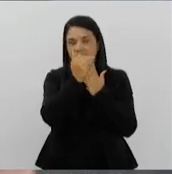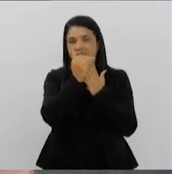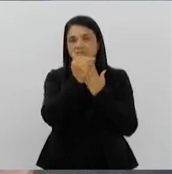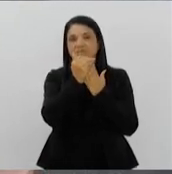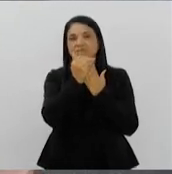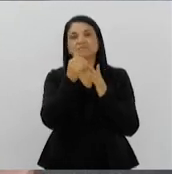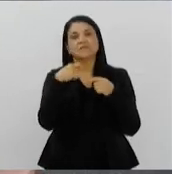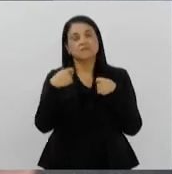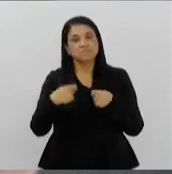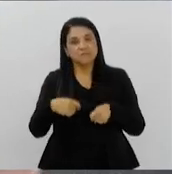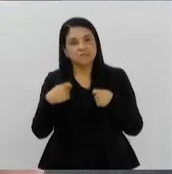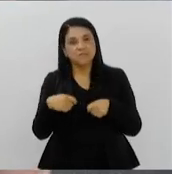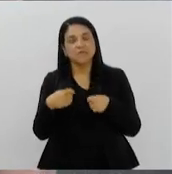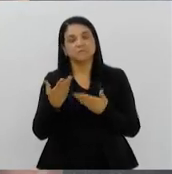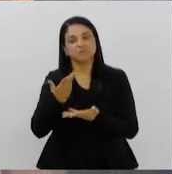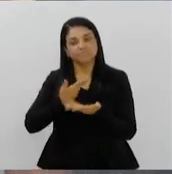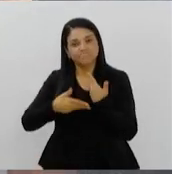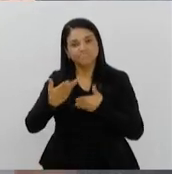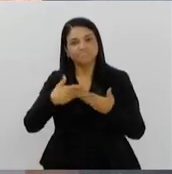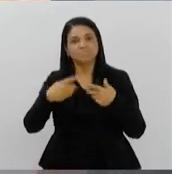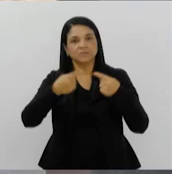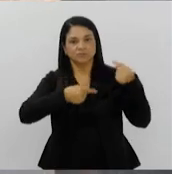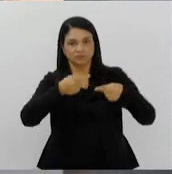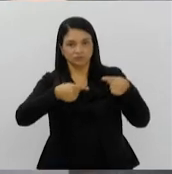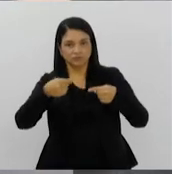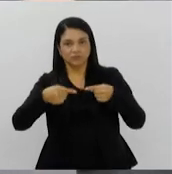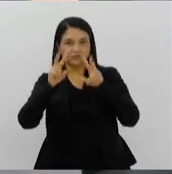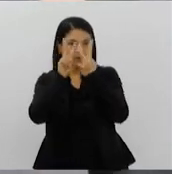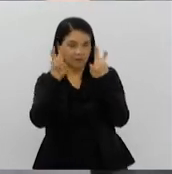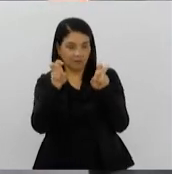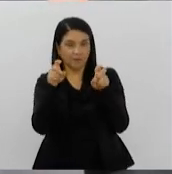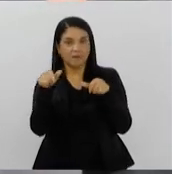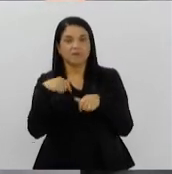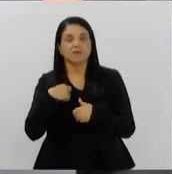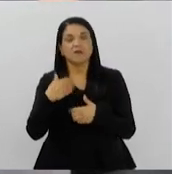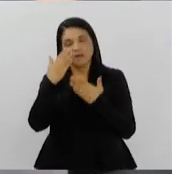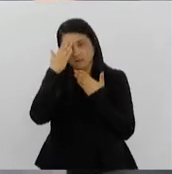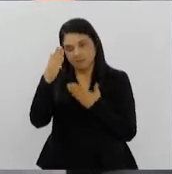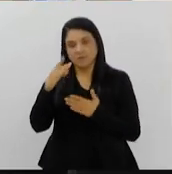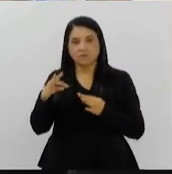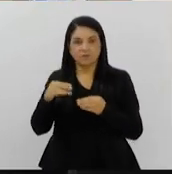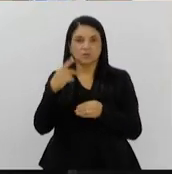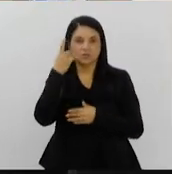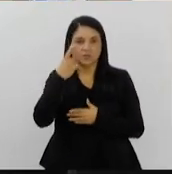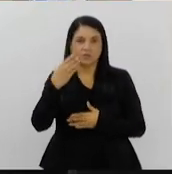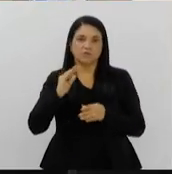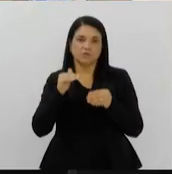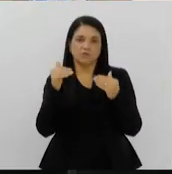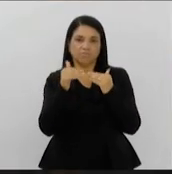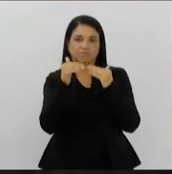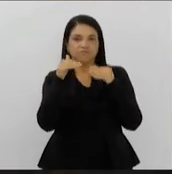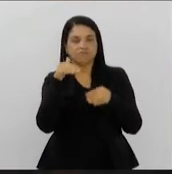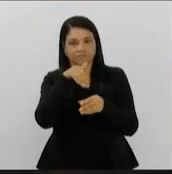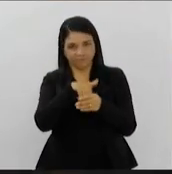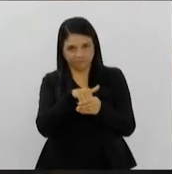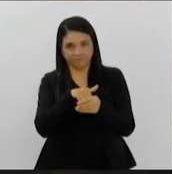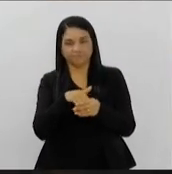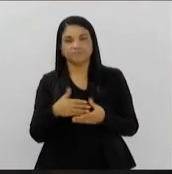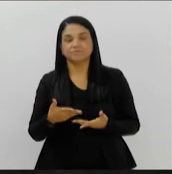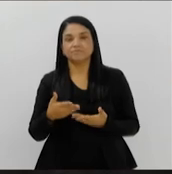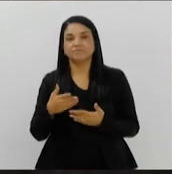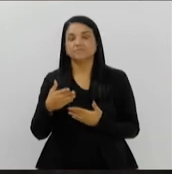lidar com essa situação, e agradeço a todos os deputados e deputadas que votaram favorável à matéria. Obrigada, deputada